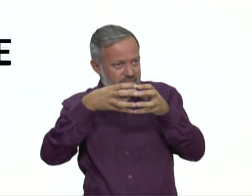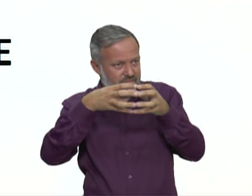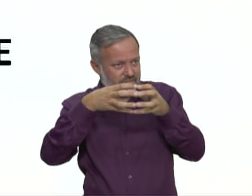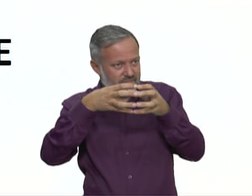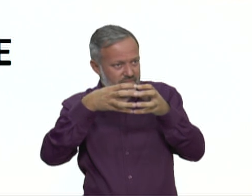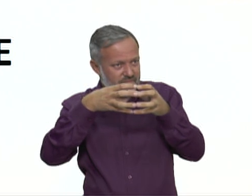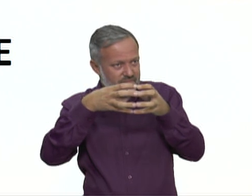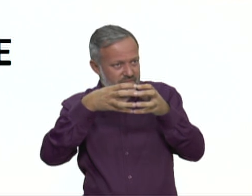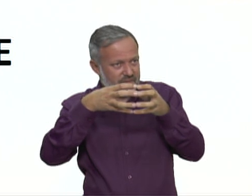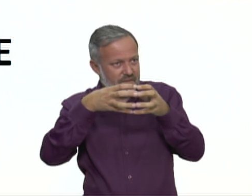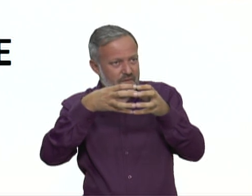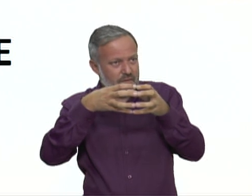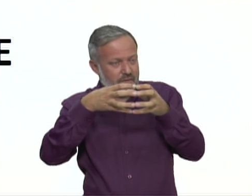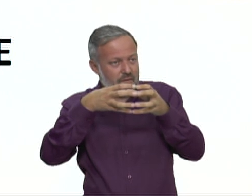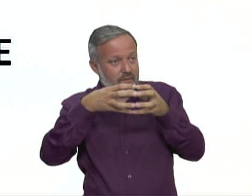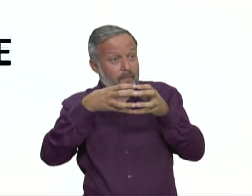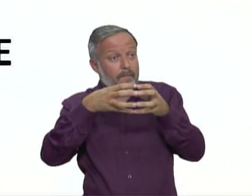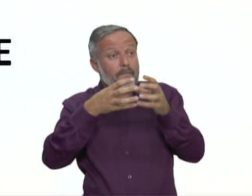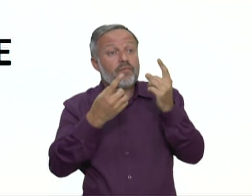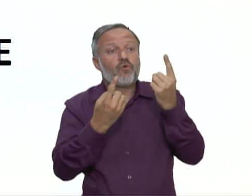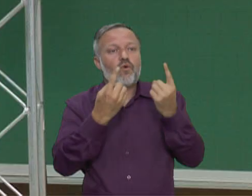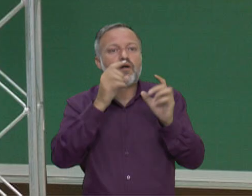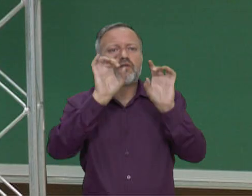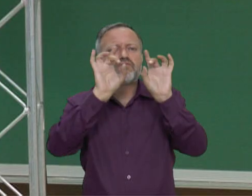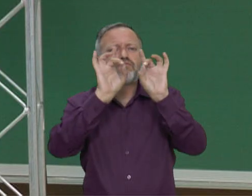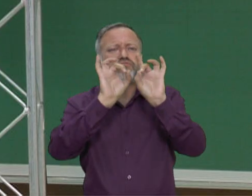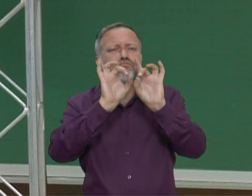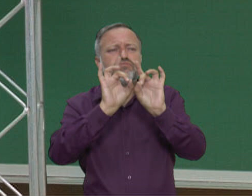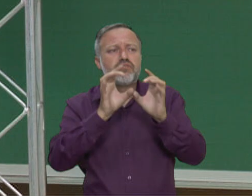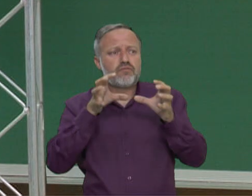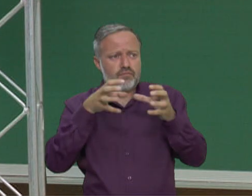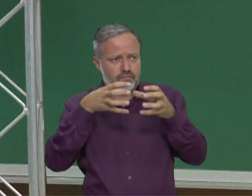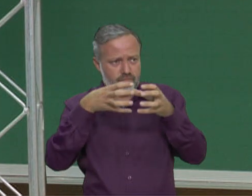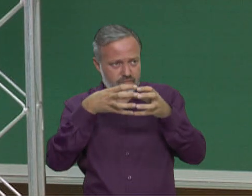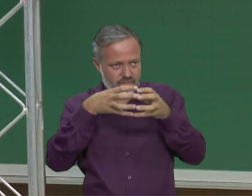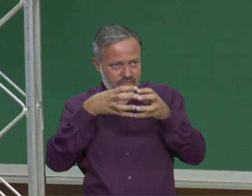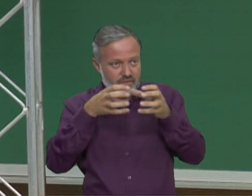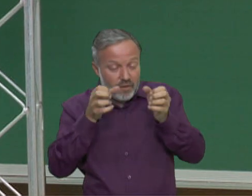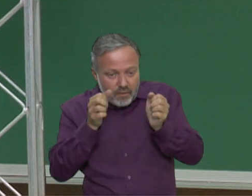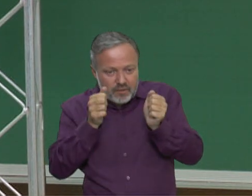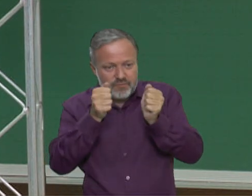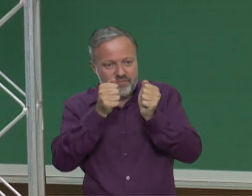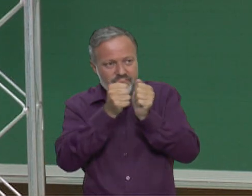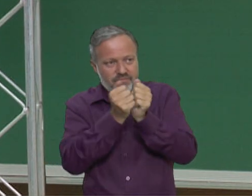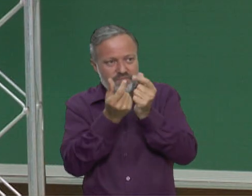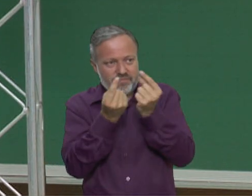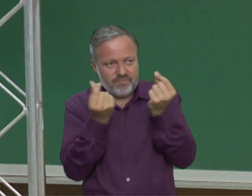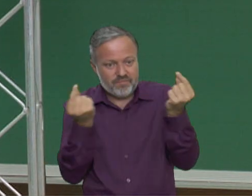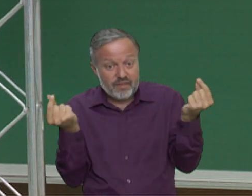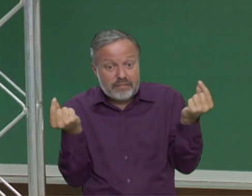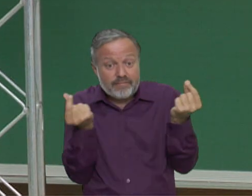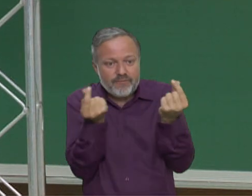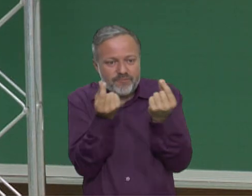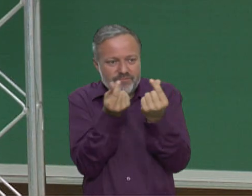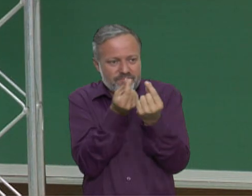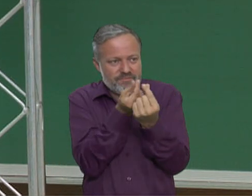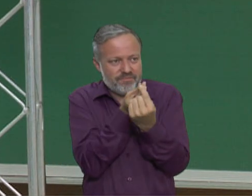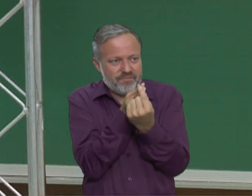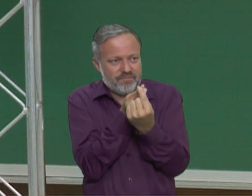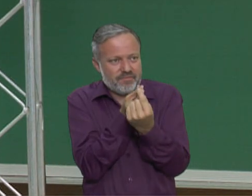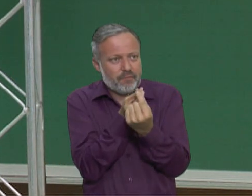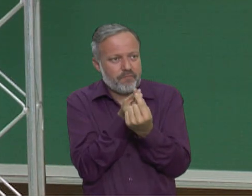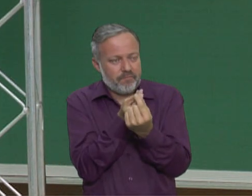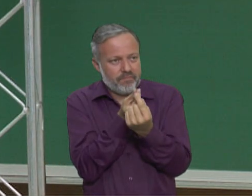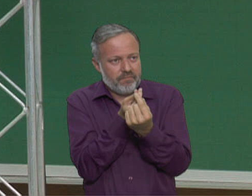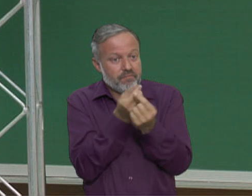grupo muito importante. Qual que é a característica desse grupo? Ele tem uma união econômica incrível, tá? Nesse